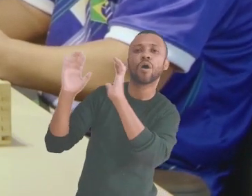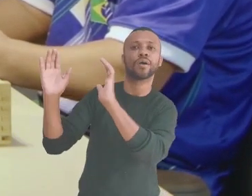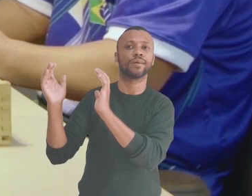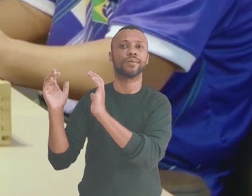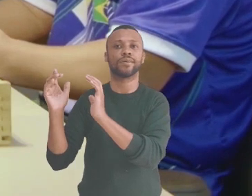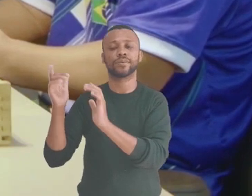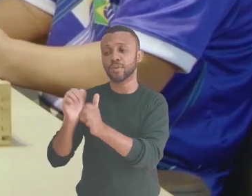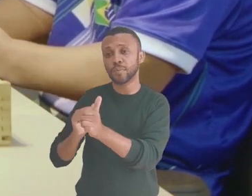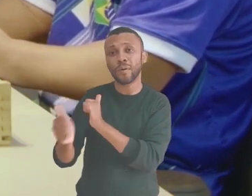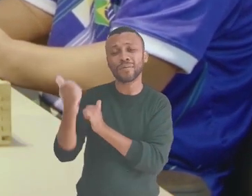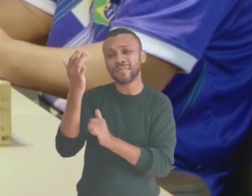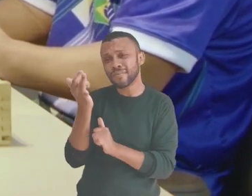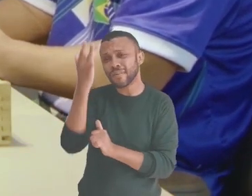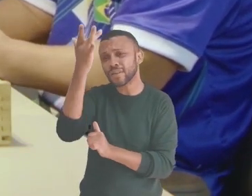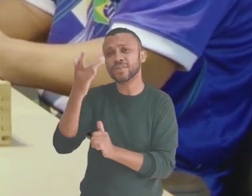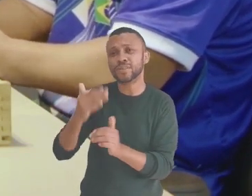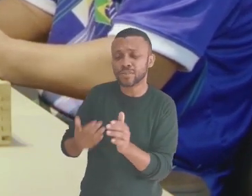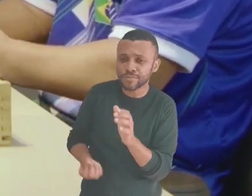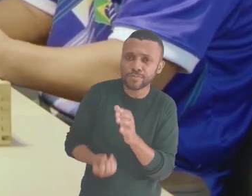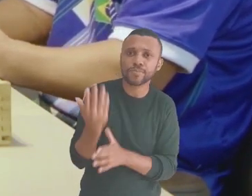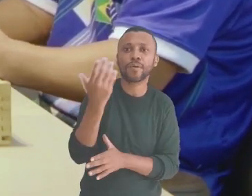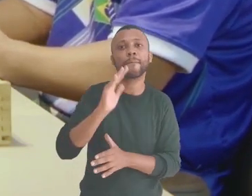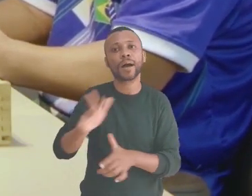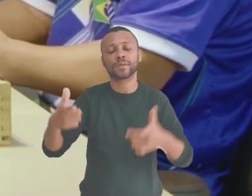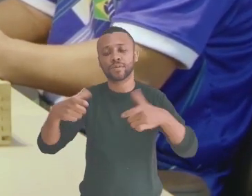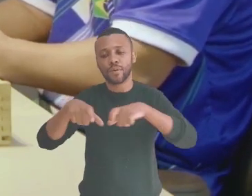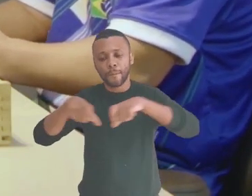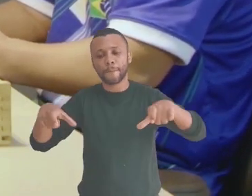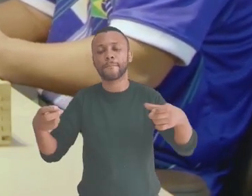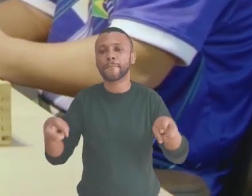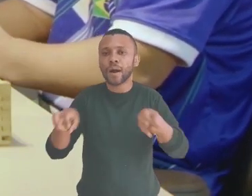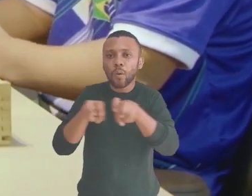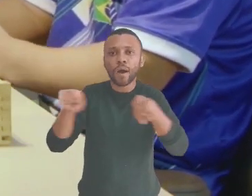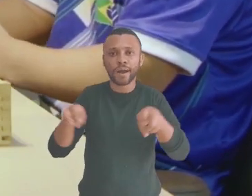mais fáceis de serem implantados. Uma quadra com 4 lados,